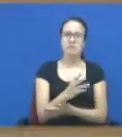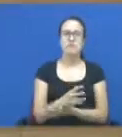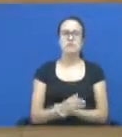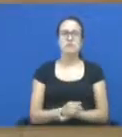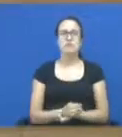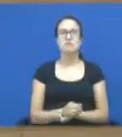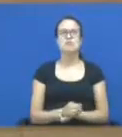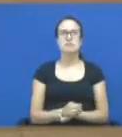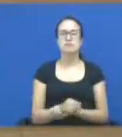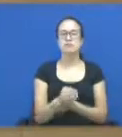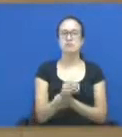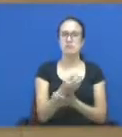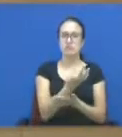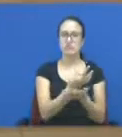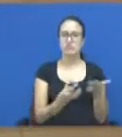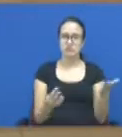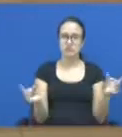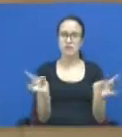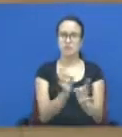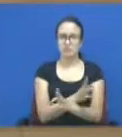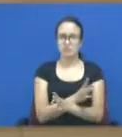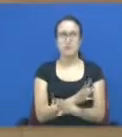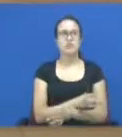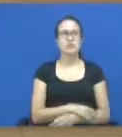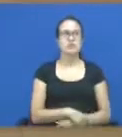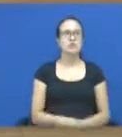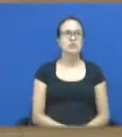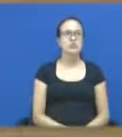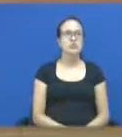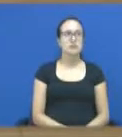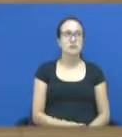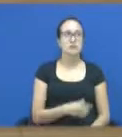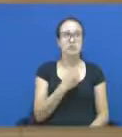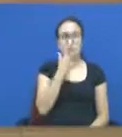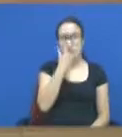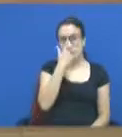a presente redação final.